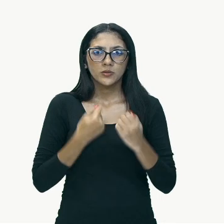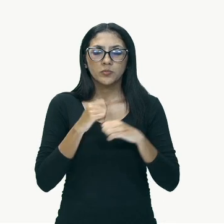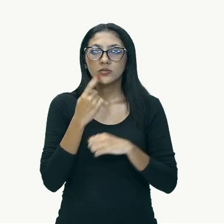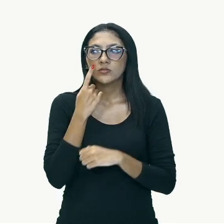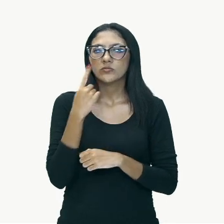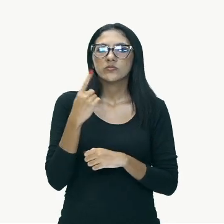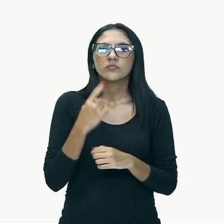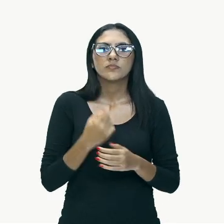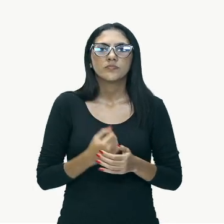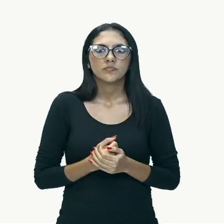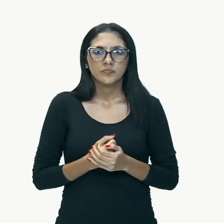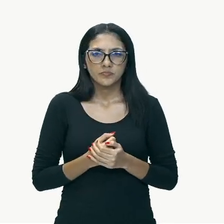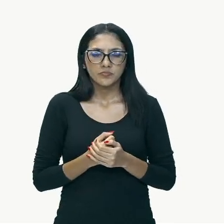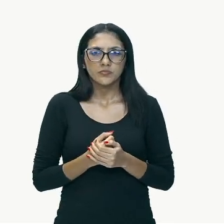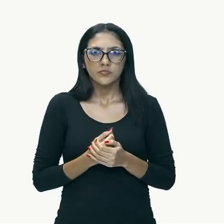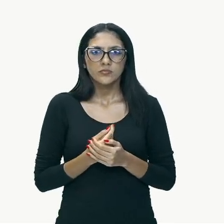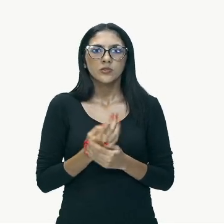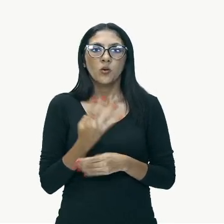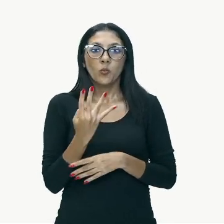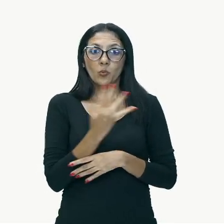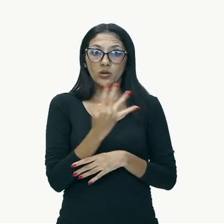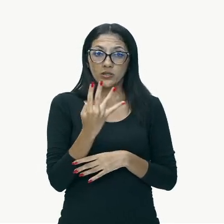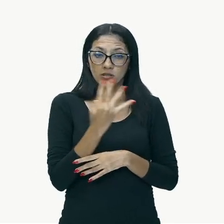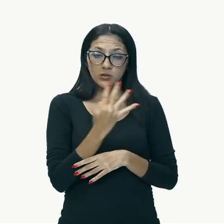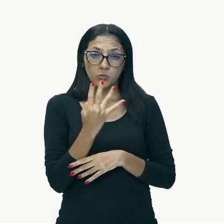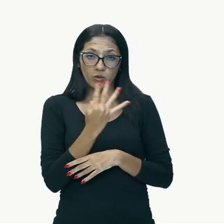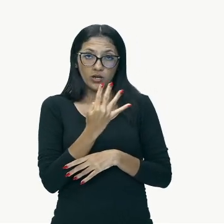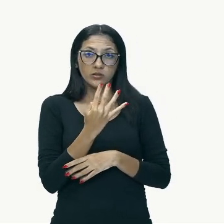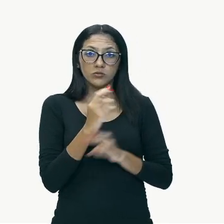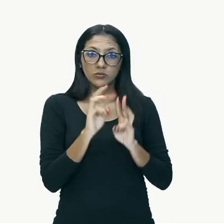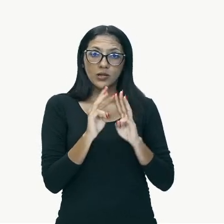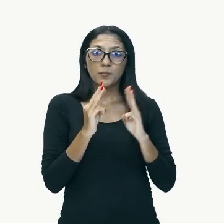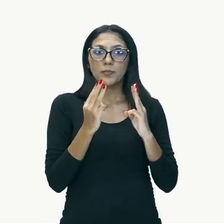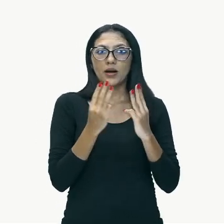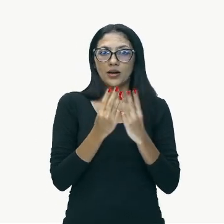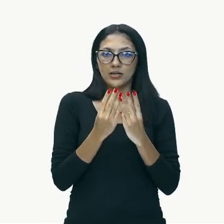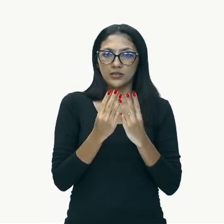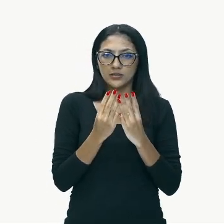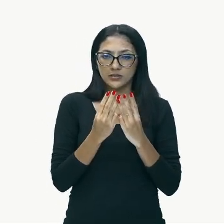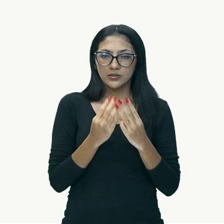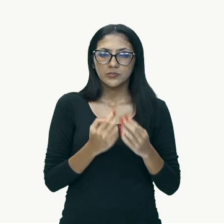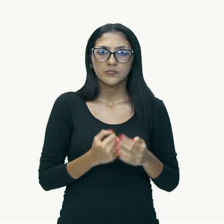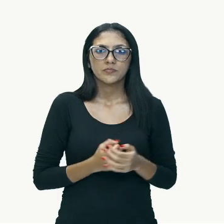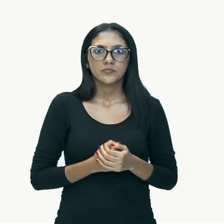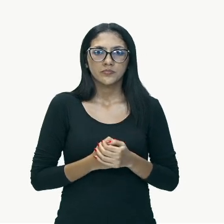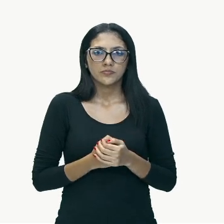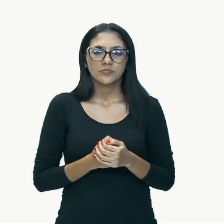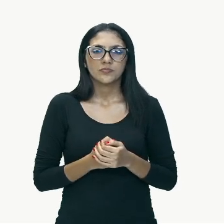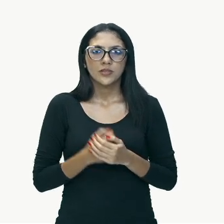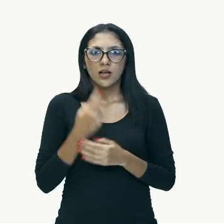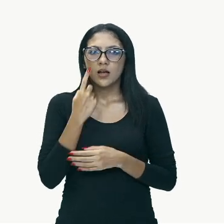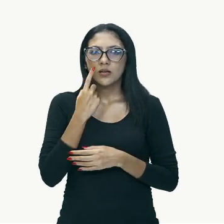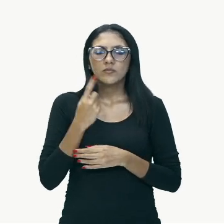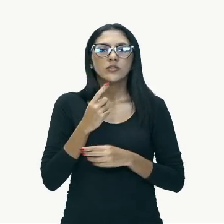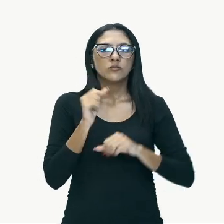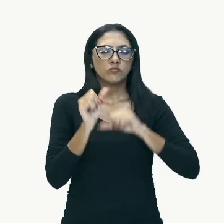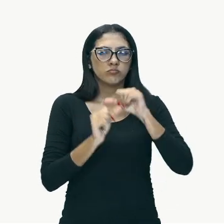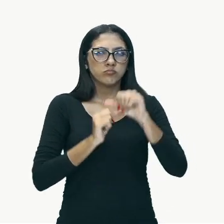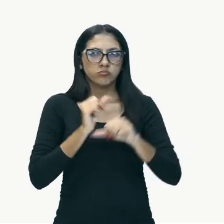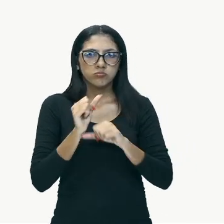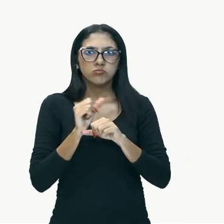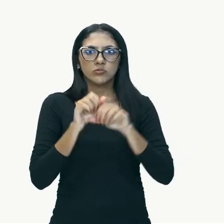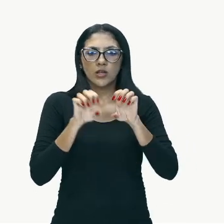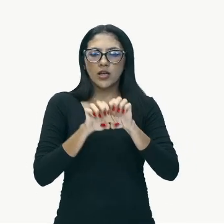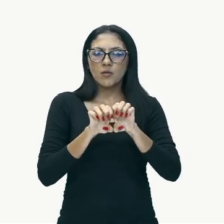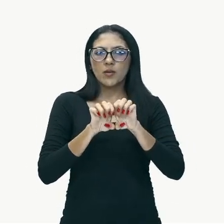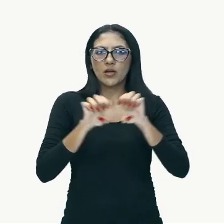44, a quantidade de prótons, que é 21, mais N. Vou isolar o N e passo o outro mudando